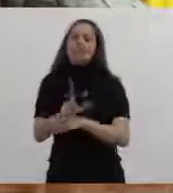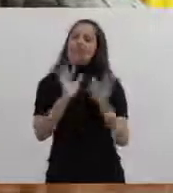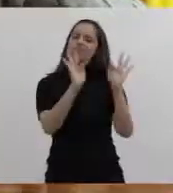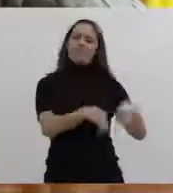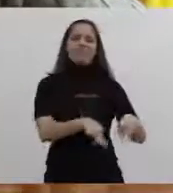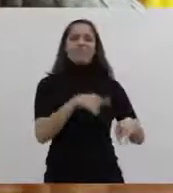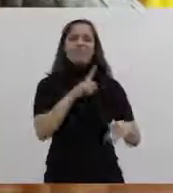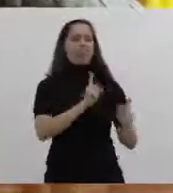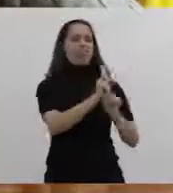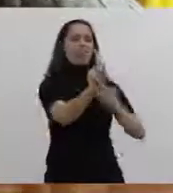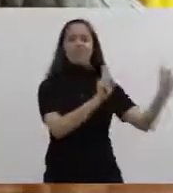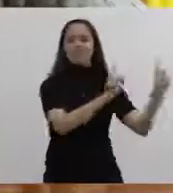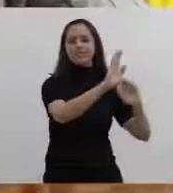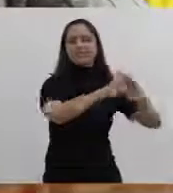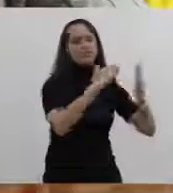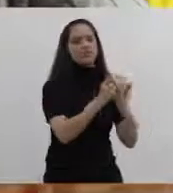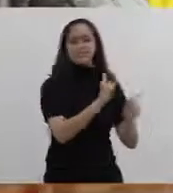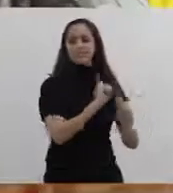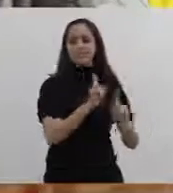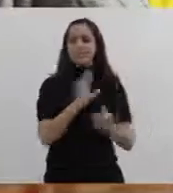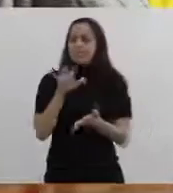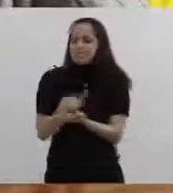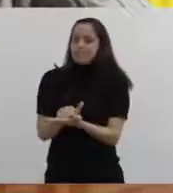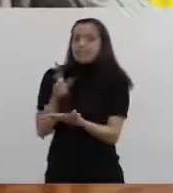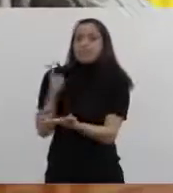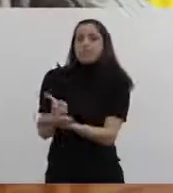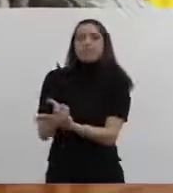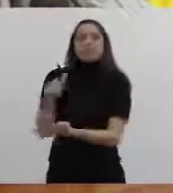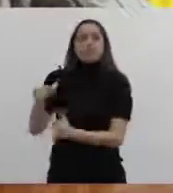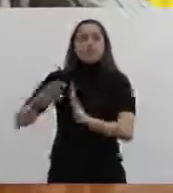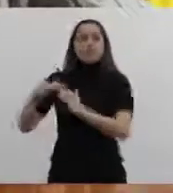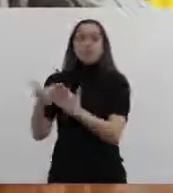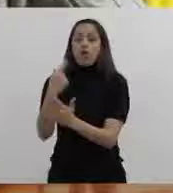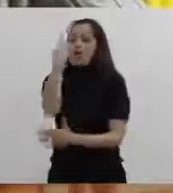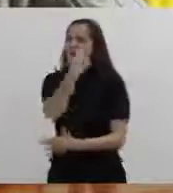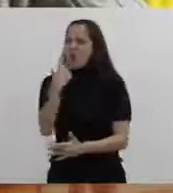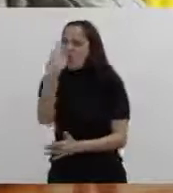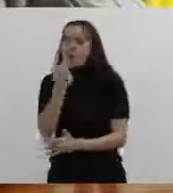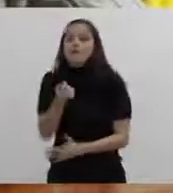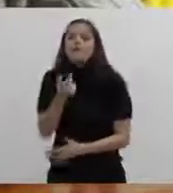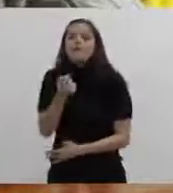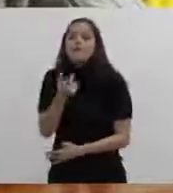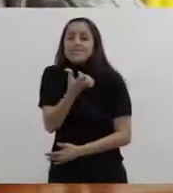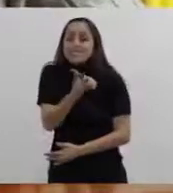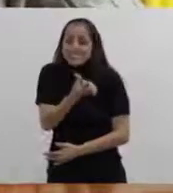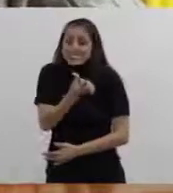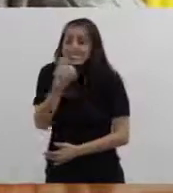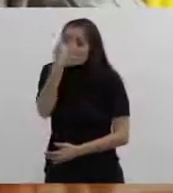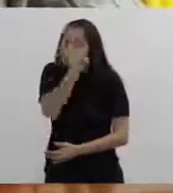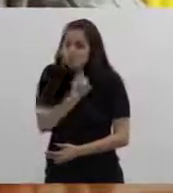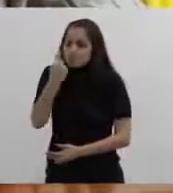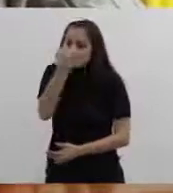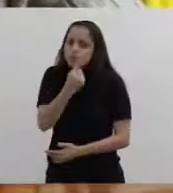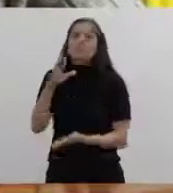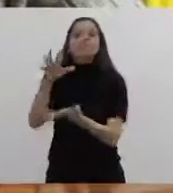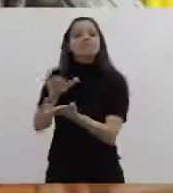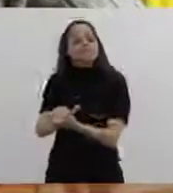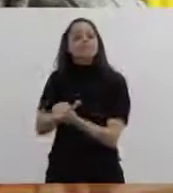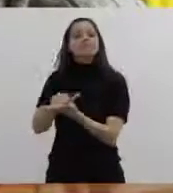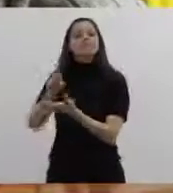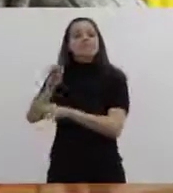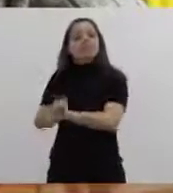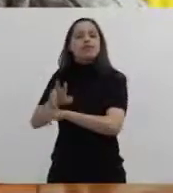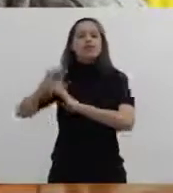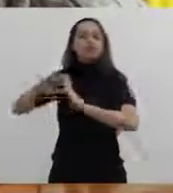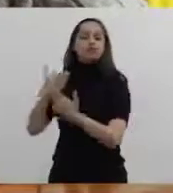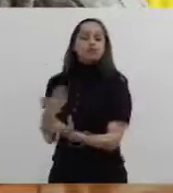é acabar com o professor táxi. O professor assume ministrar um mínimo de 6 horas de aula que deve dar